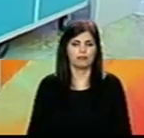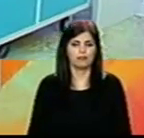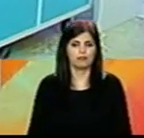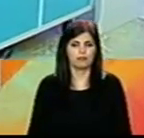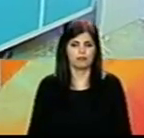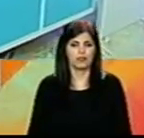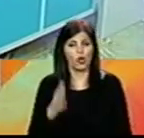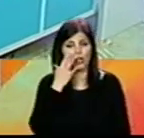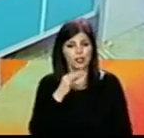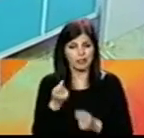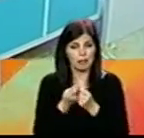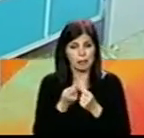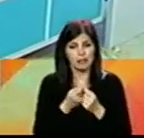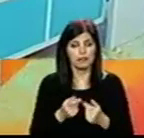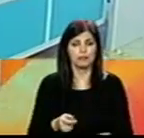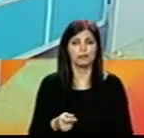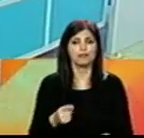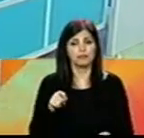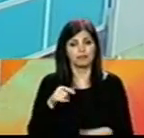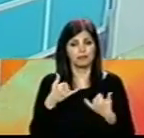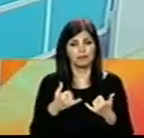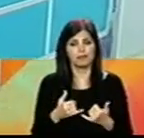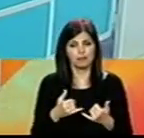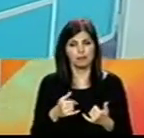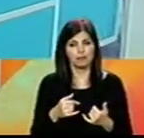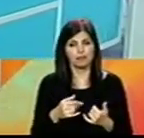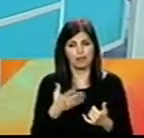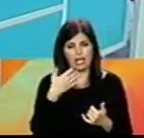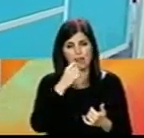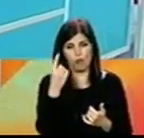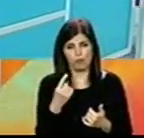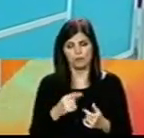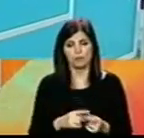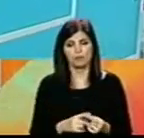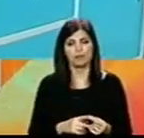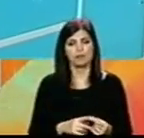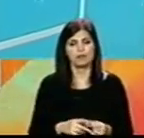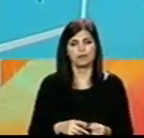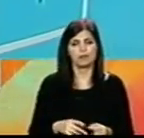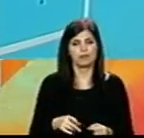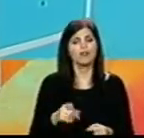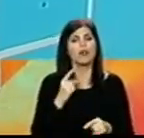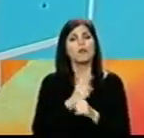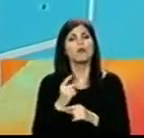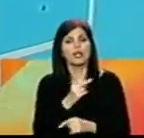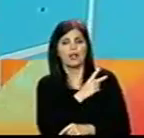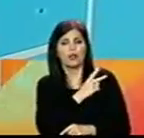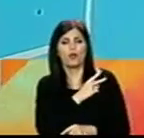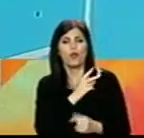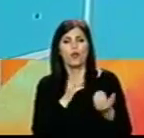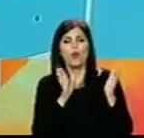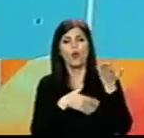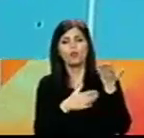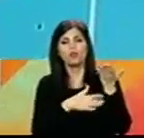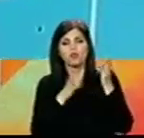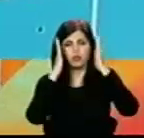Me gustam vossos delantales. Alguma proximidade. Bom, e depois então colocamos nós o. De levar um. Ainda mas não dissemos um. Porque é que o chefe veio cá. Pois não, é verdade. Ele veio